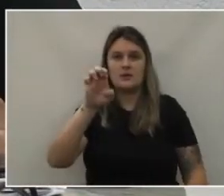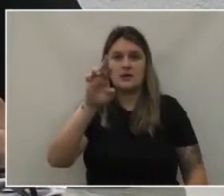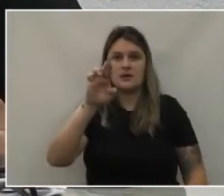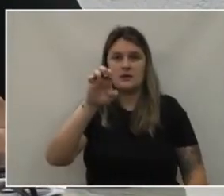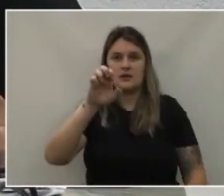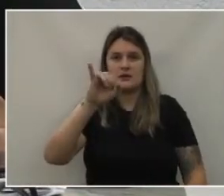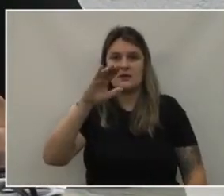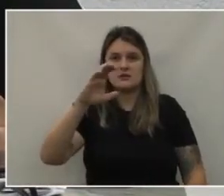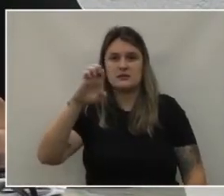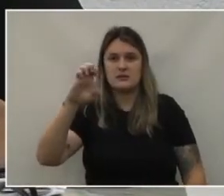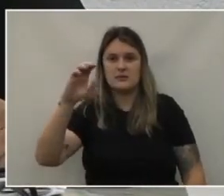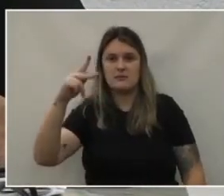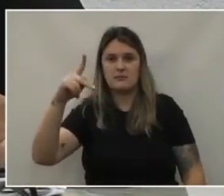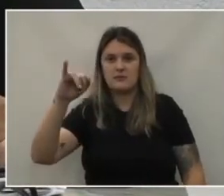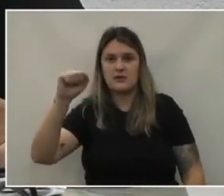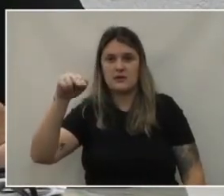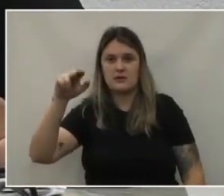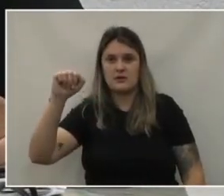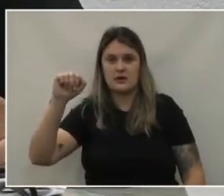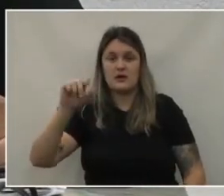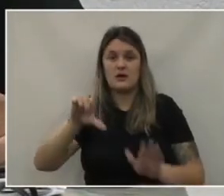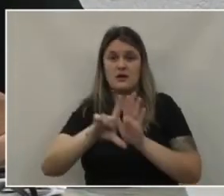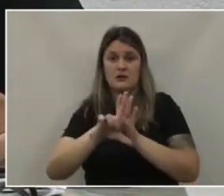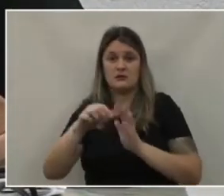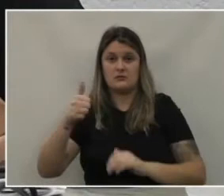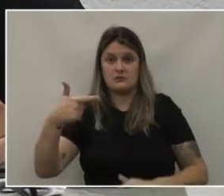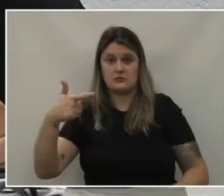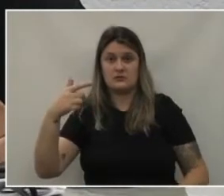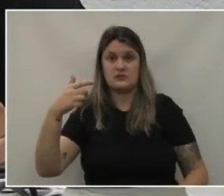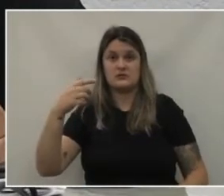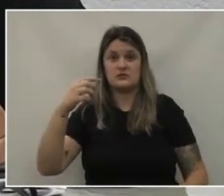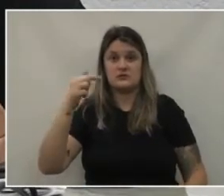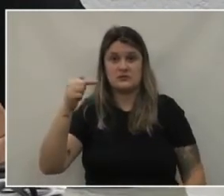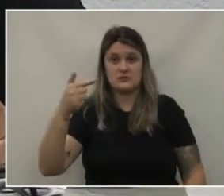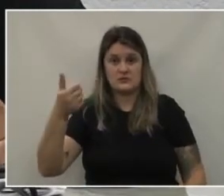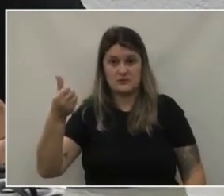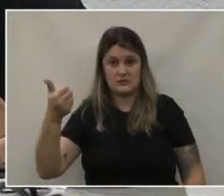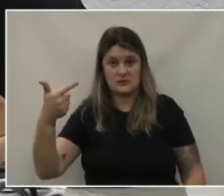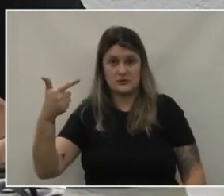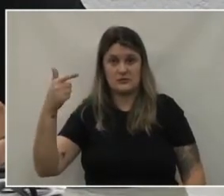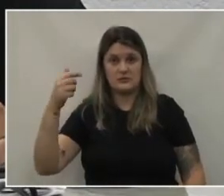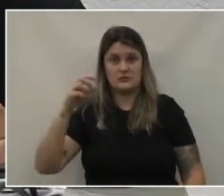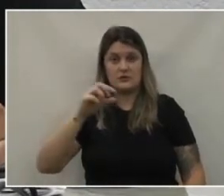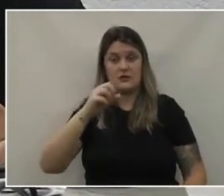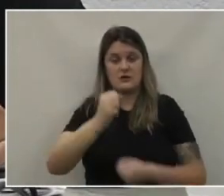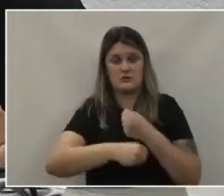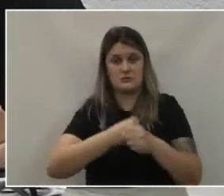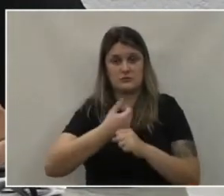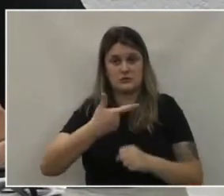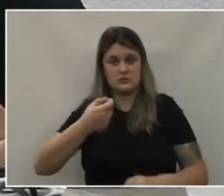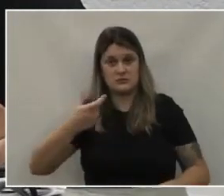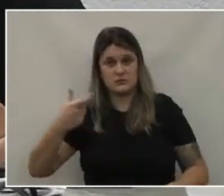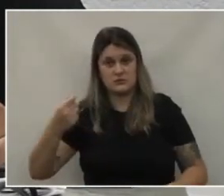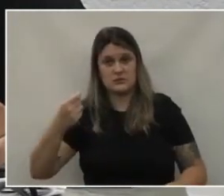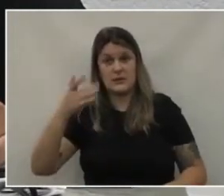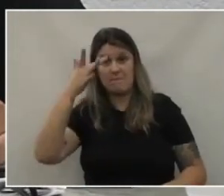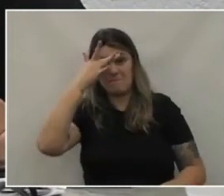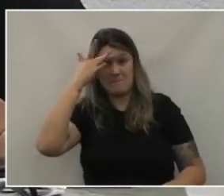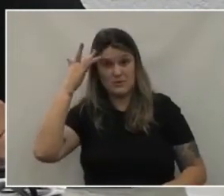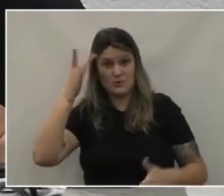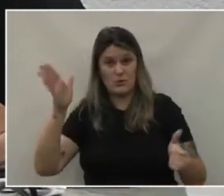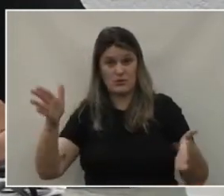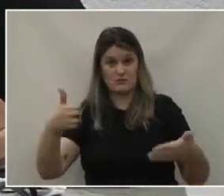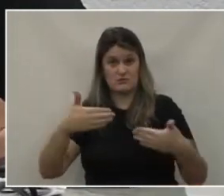número 12.764 de 2012, onde equipara o autista à pessoa